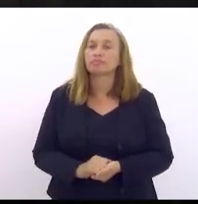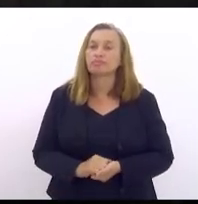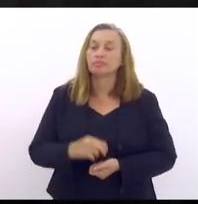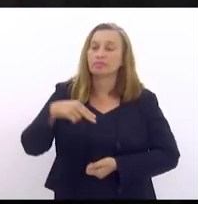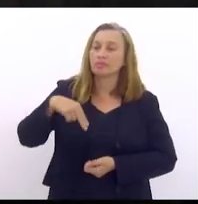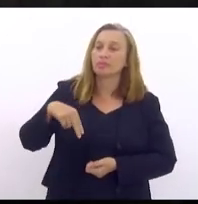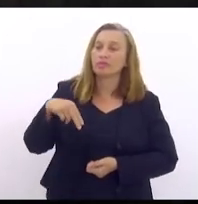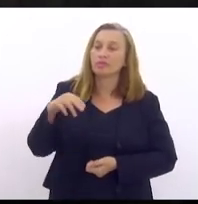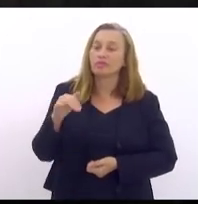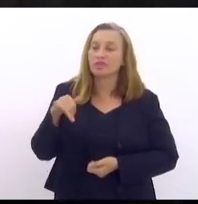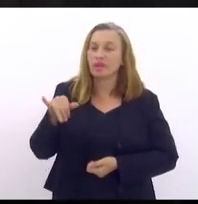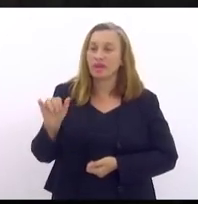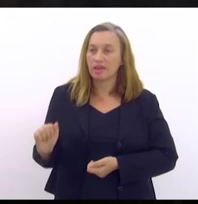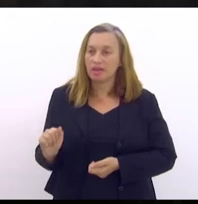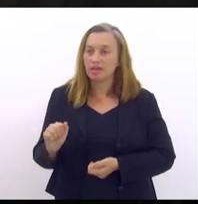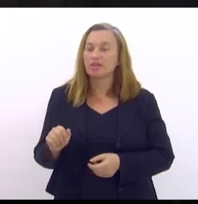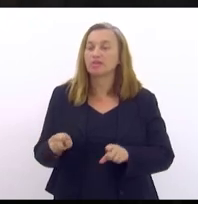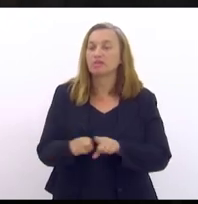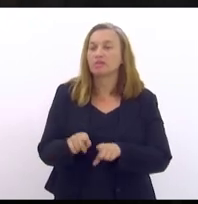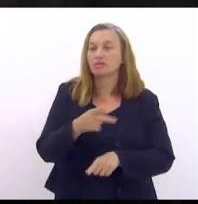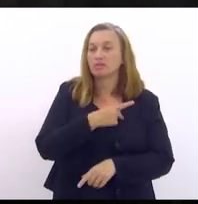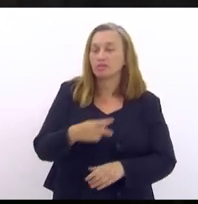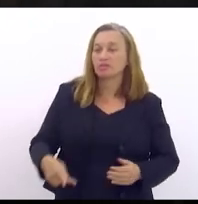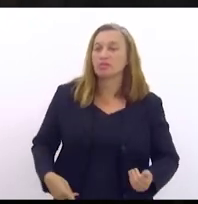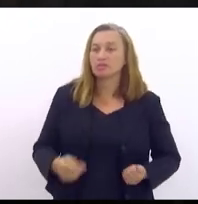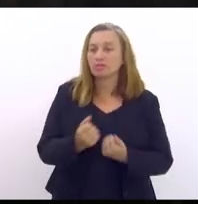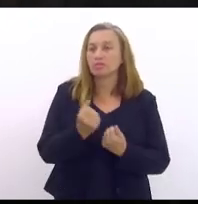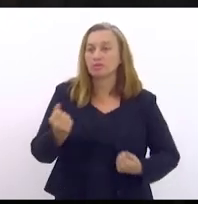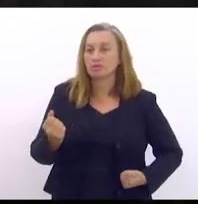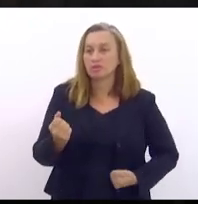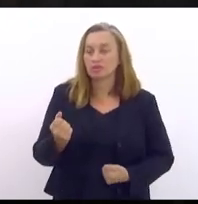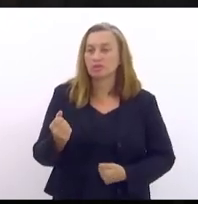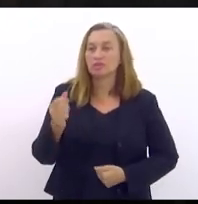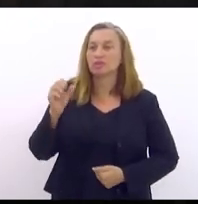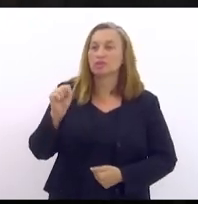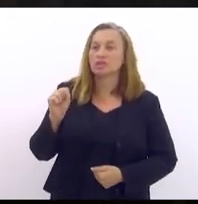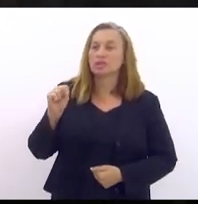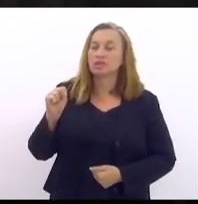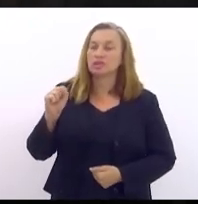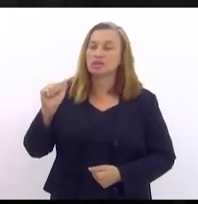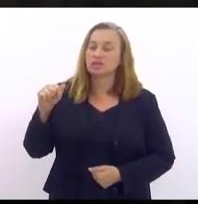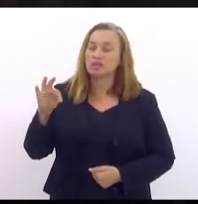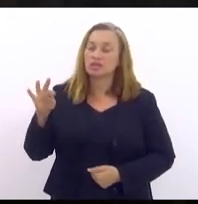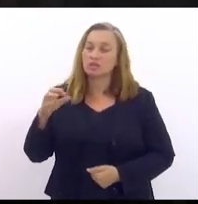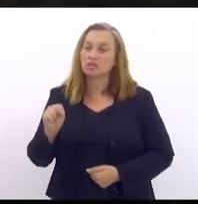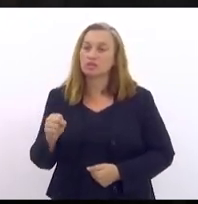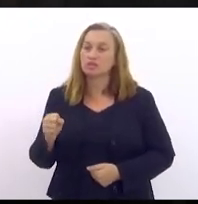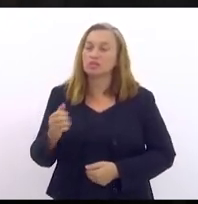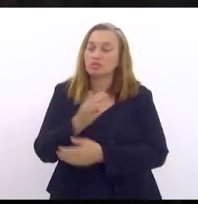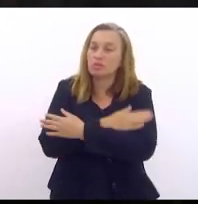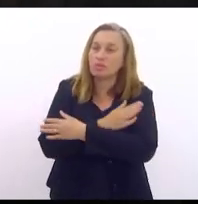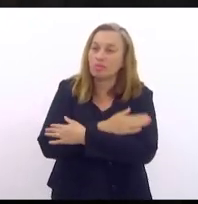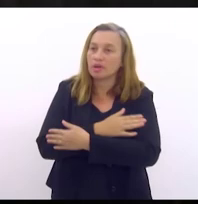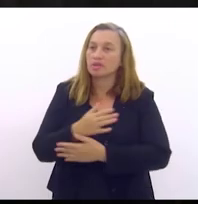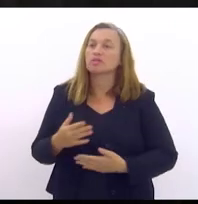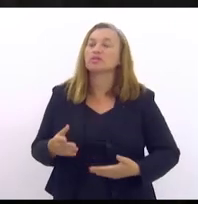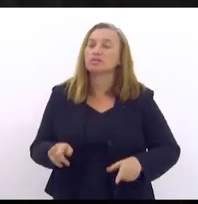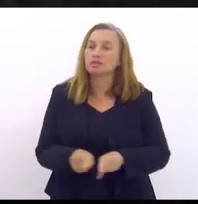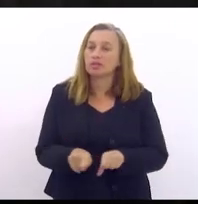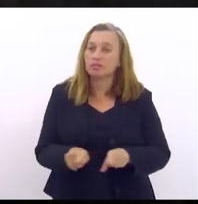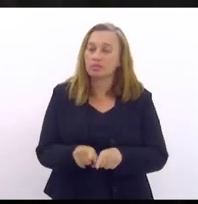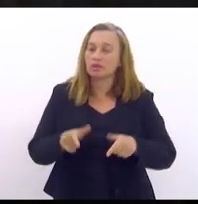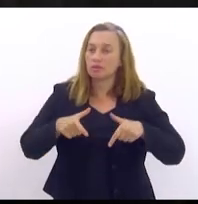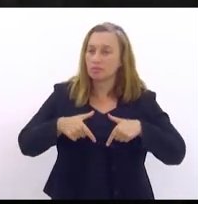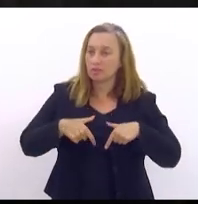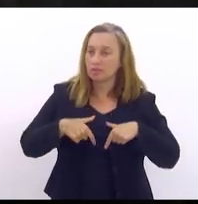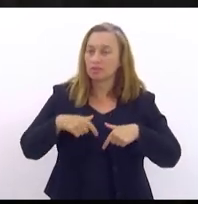Néa Marioz e o vice-presidente Roberto Santos, a quem mando um abraço. E queria dizer também, Tia Ju, que nós concedemos uma medalha Tiradentes à